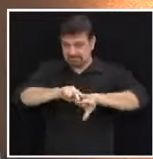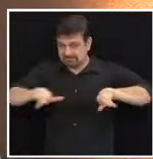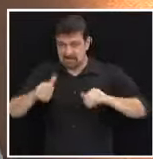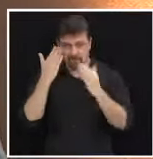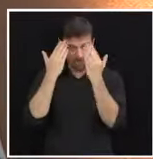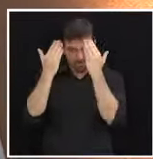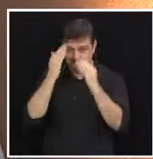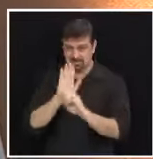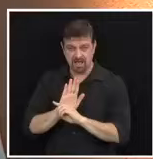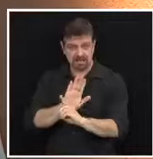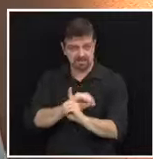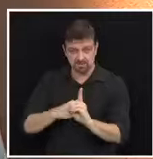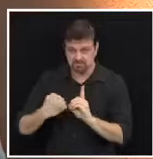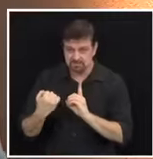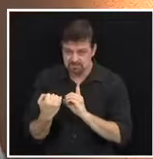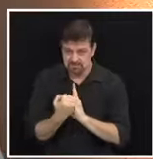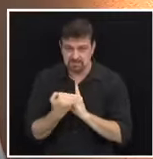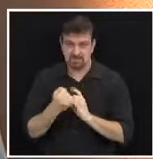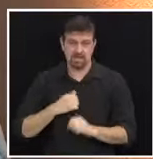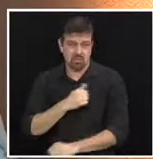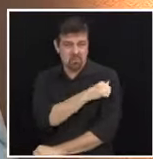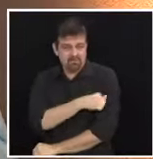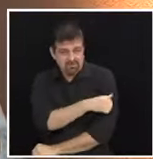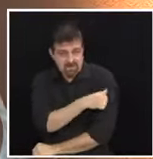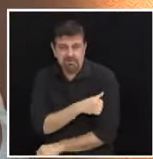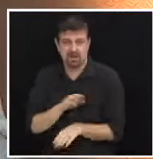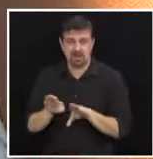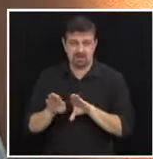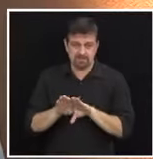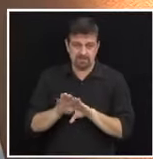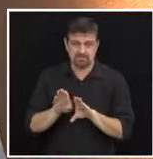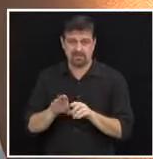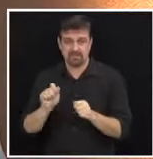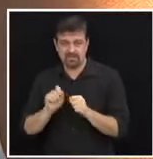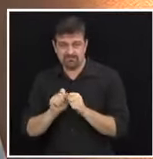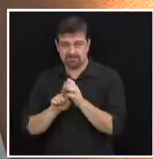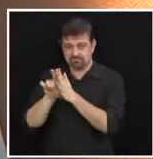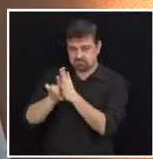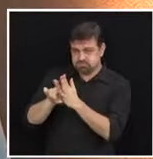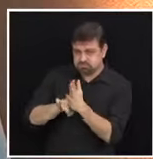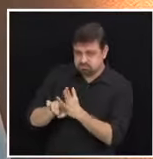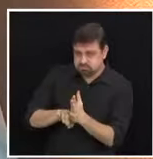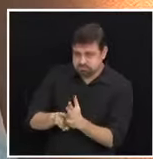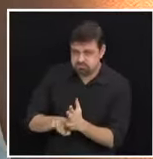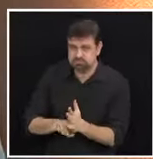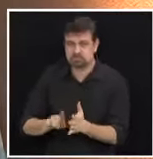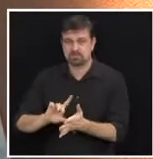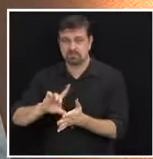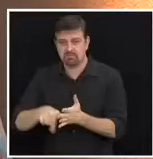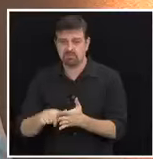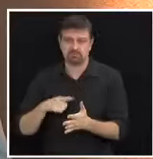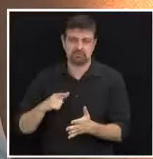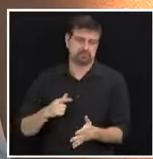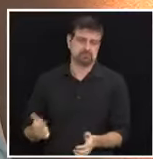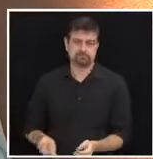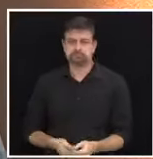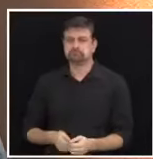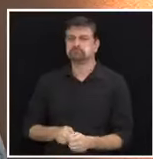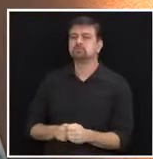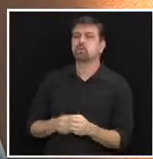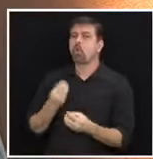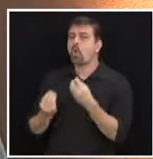psicólogo, assistente social, enfermagem, e colhe alguns exames. Normalmente ele colhe exames gerais,